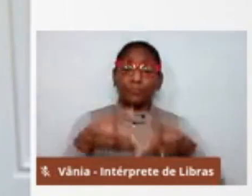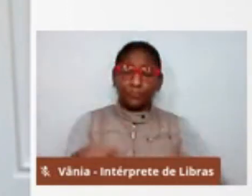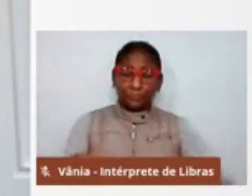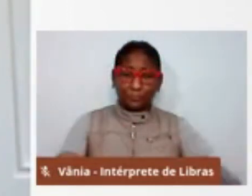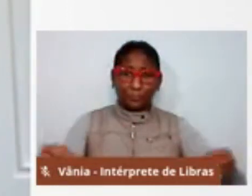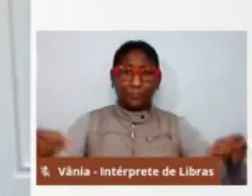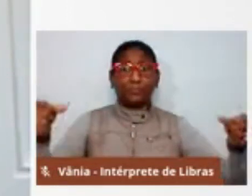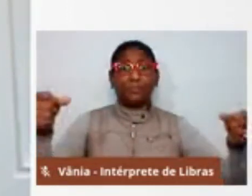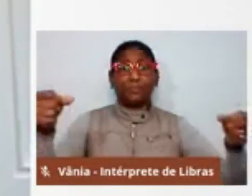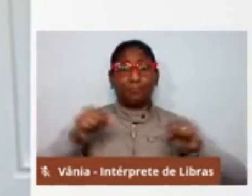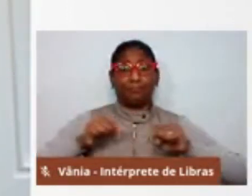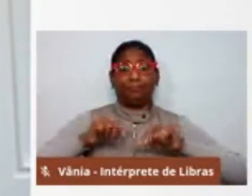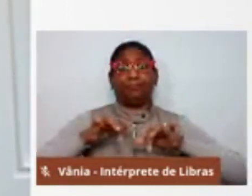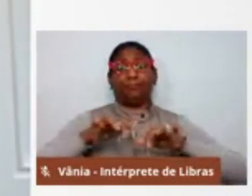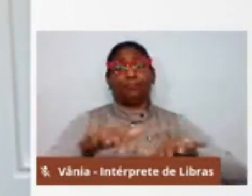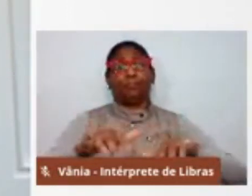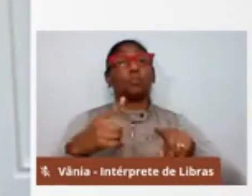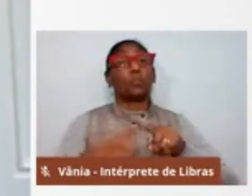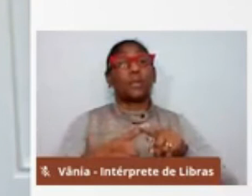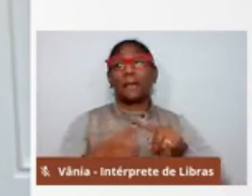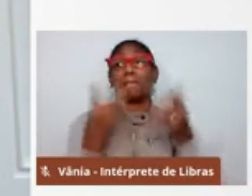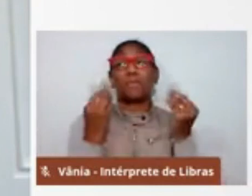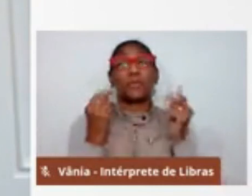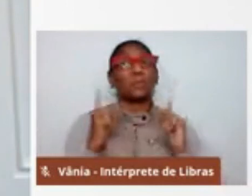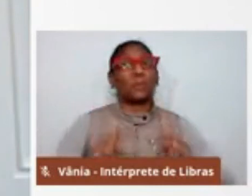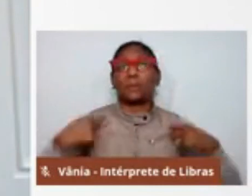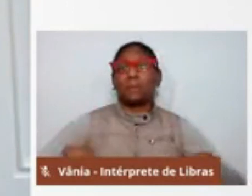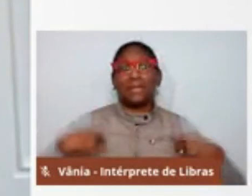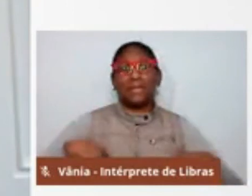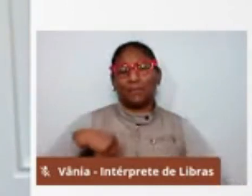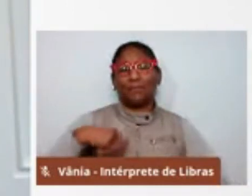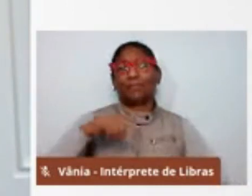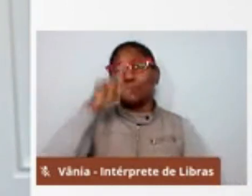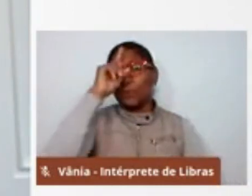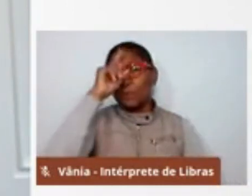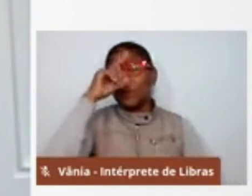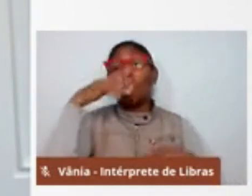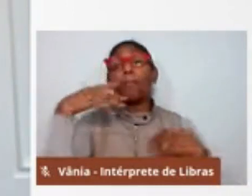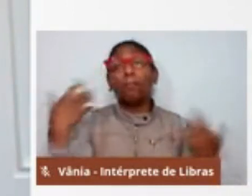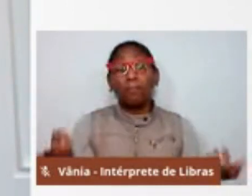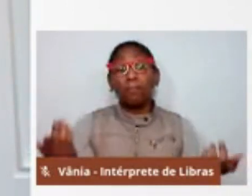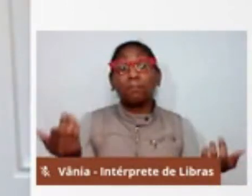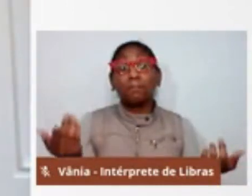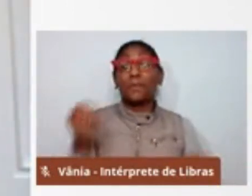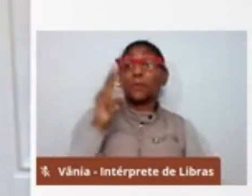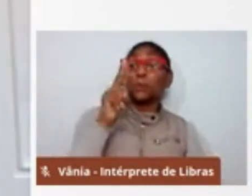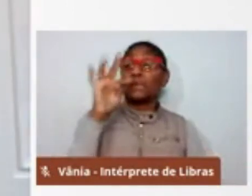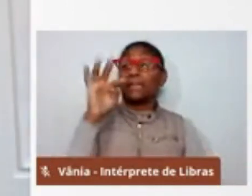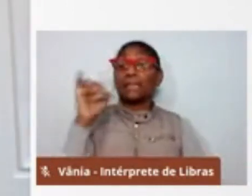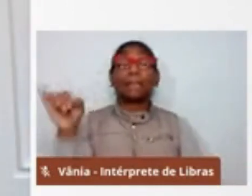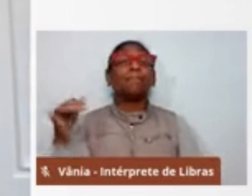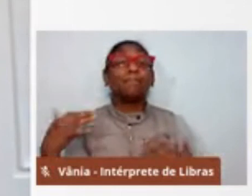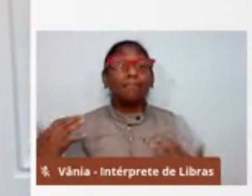nós não tenhamos toda a demanda de pessoas que vão precisar de leitos de terapia intensiva ao mesmo tempo, o que